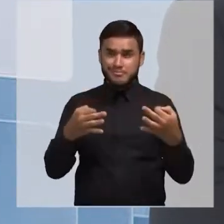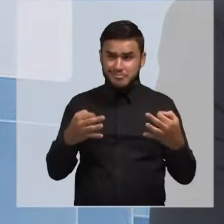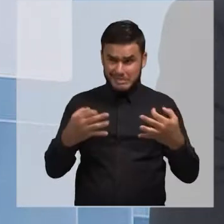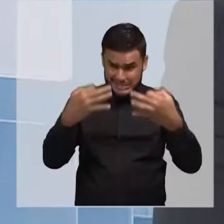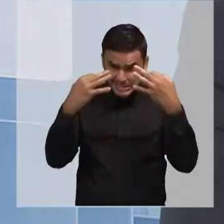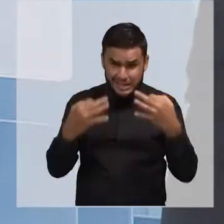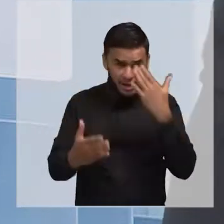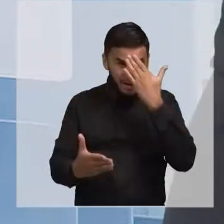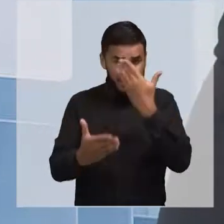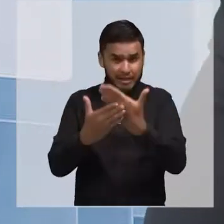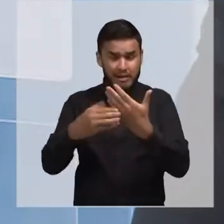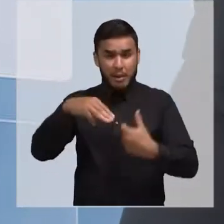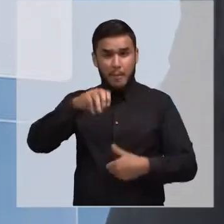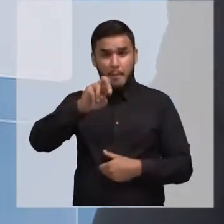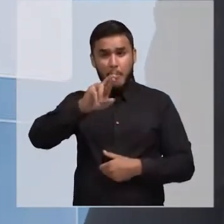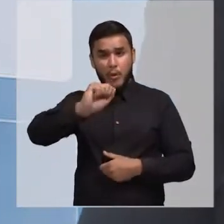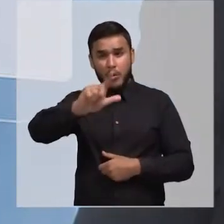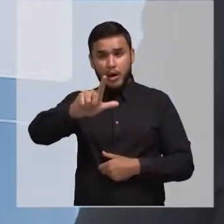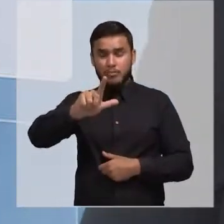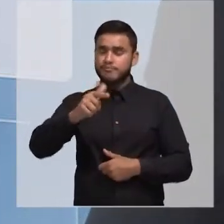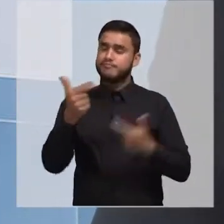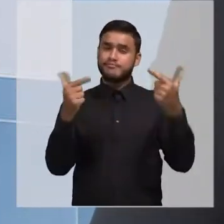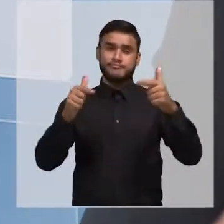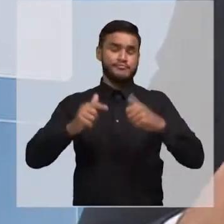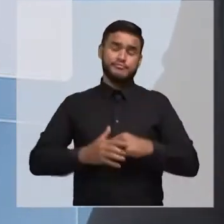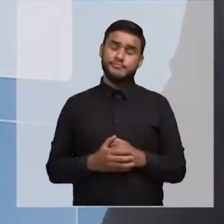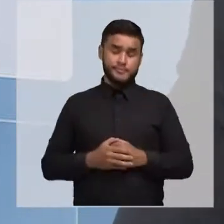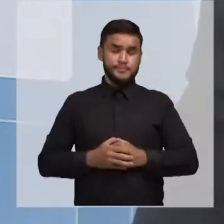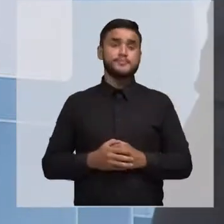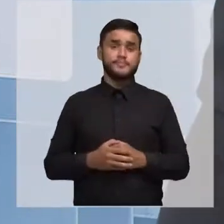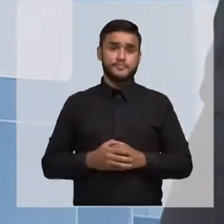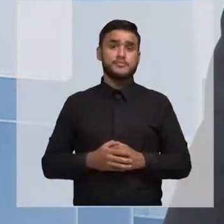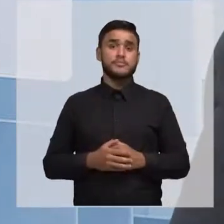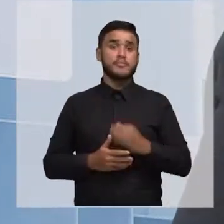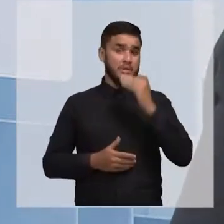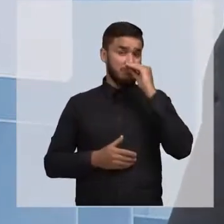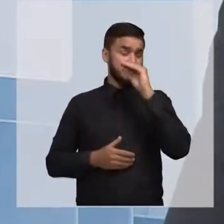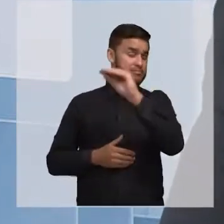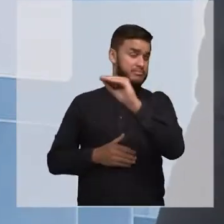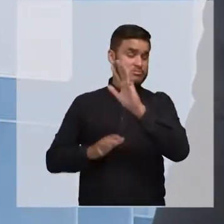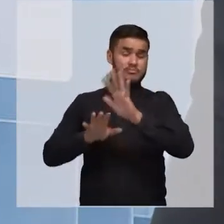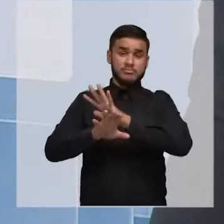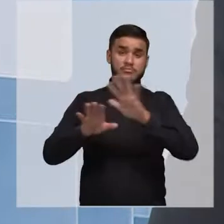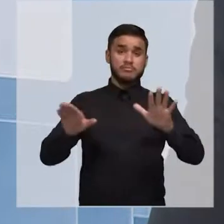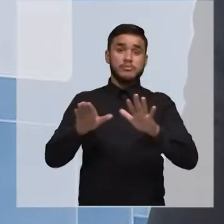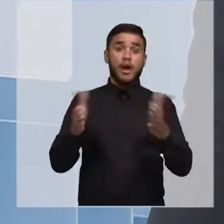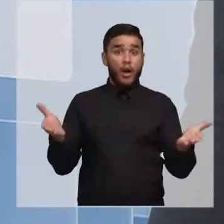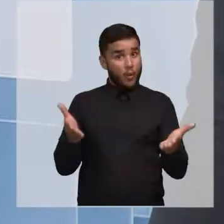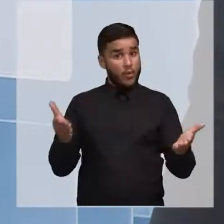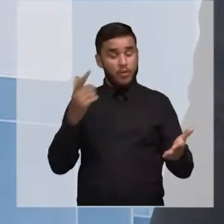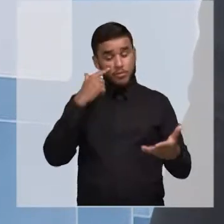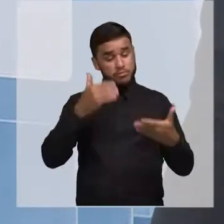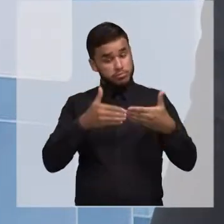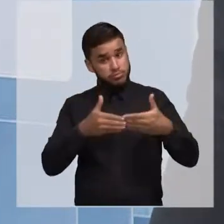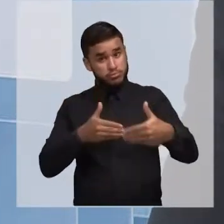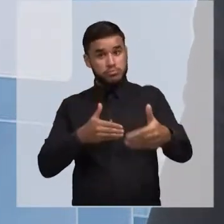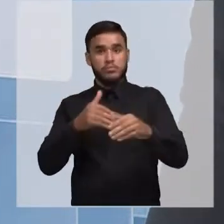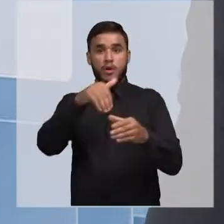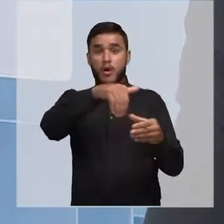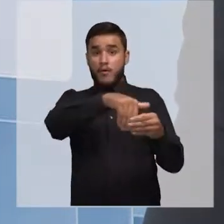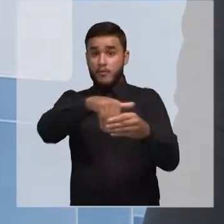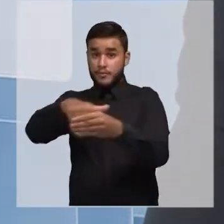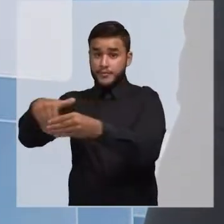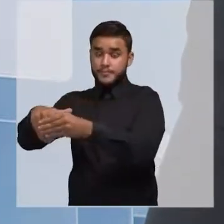E eu acho que é um momento, se o Congresso Nacional, o novo Congresso Nacional, Luiz, é que eu tenho isso na